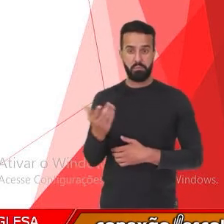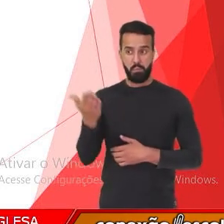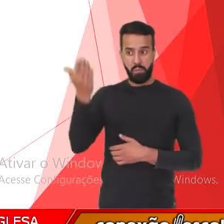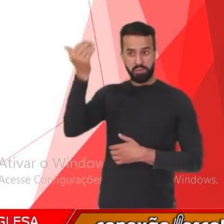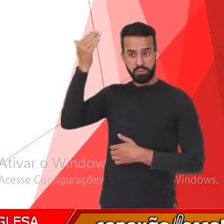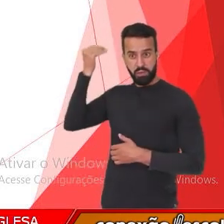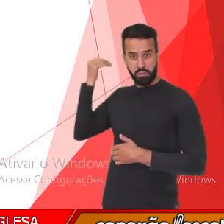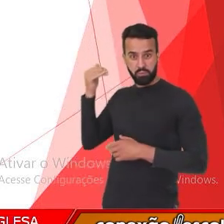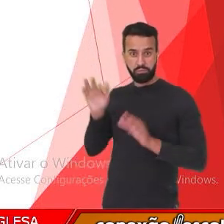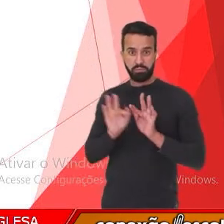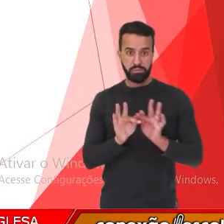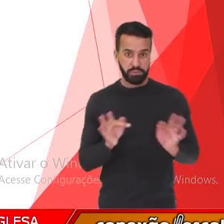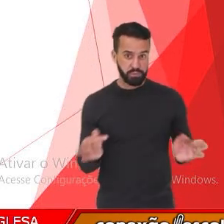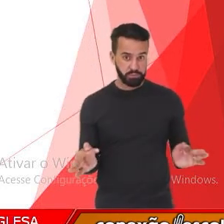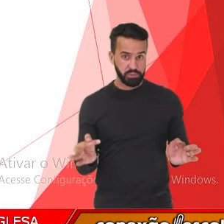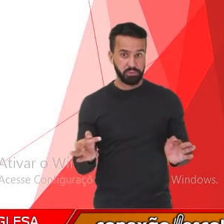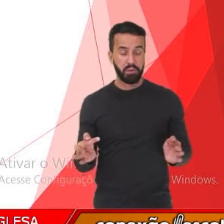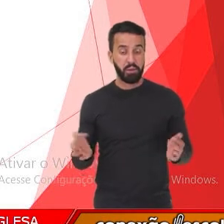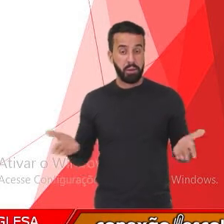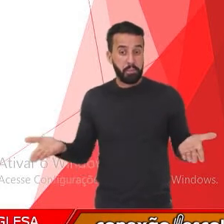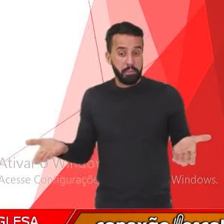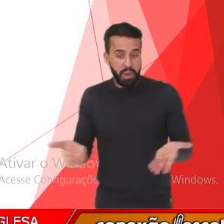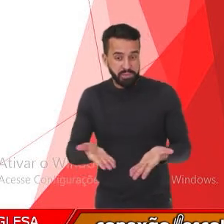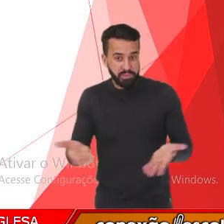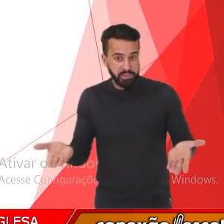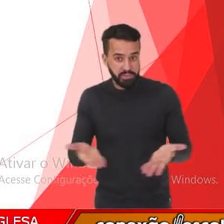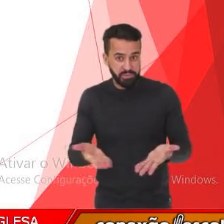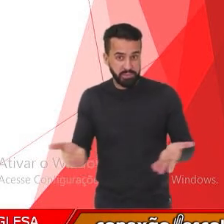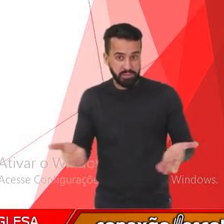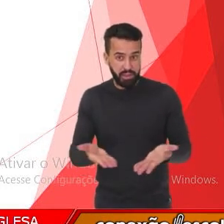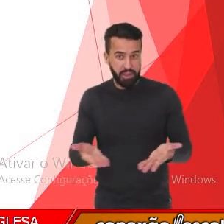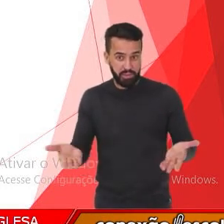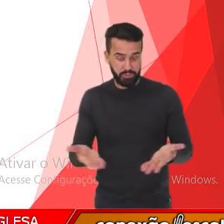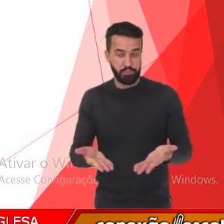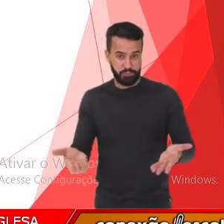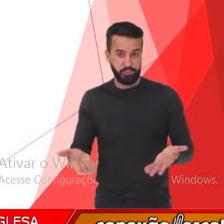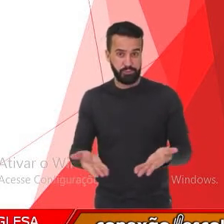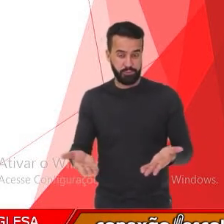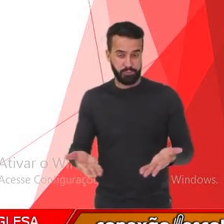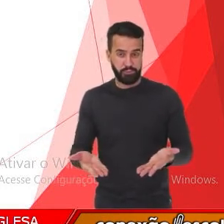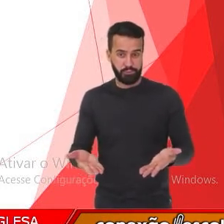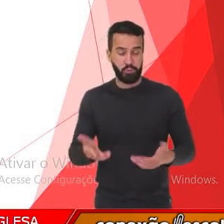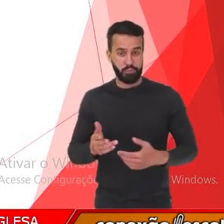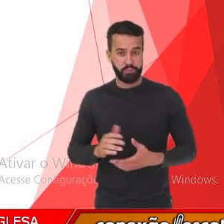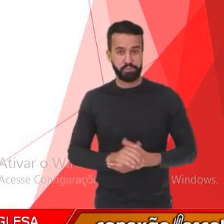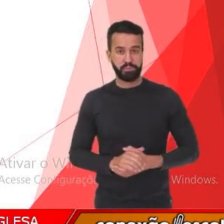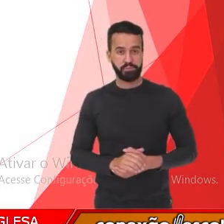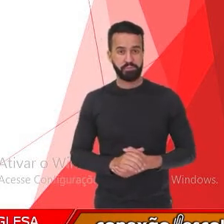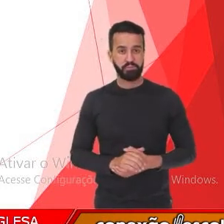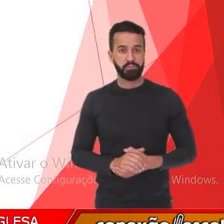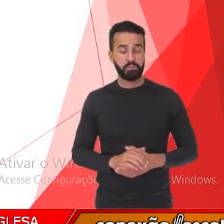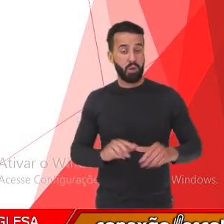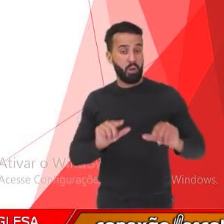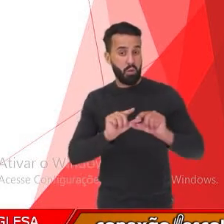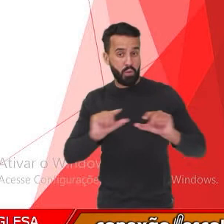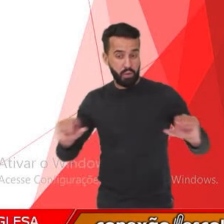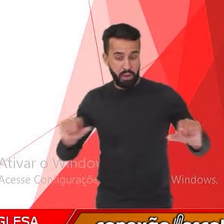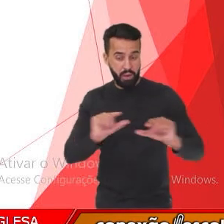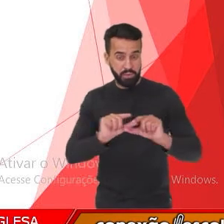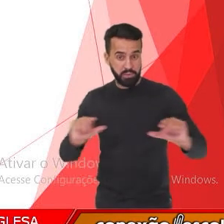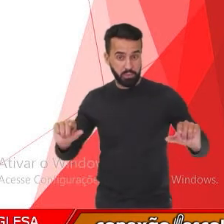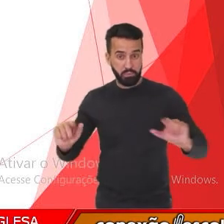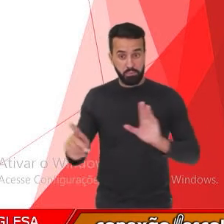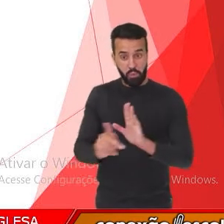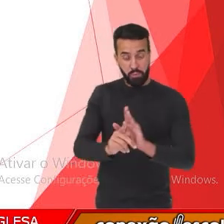passado simples, o presente ou o presente contínuo. As orações condicionais do tipo